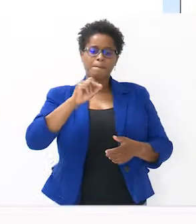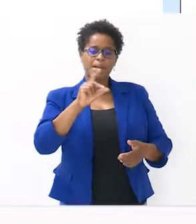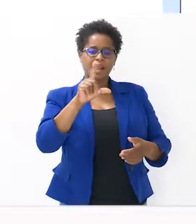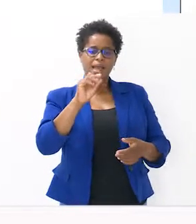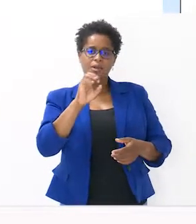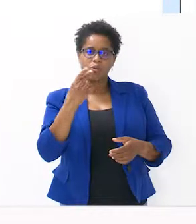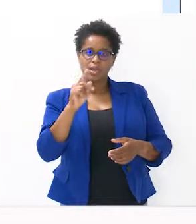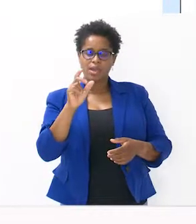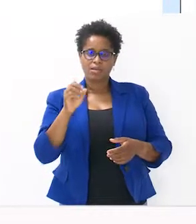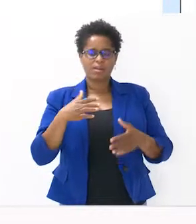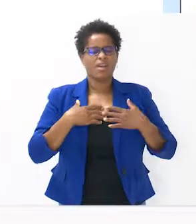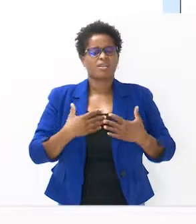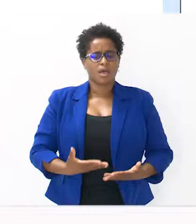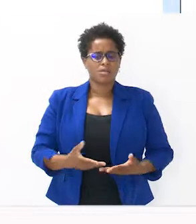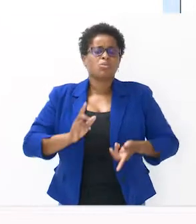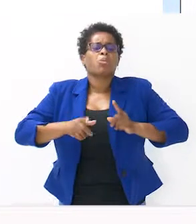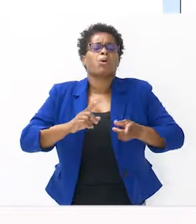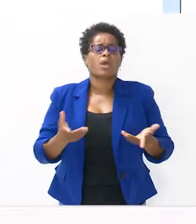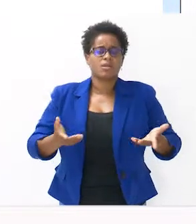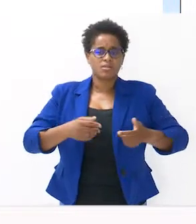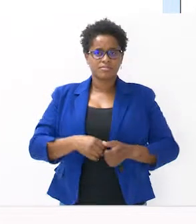Malaqueco: cansaço de quê?